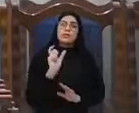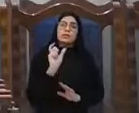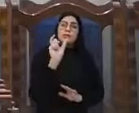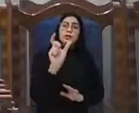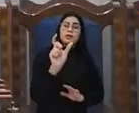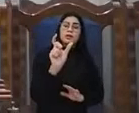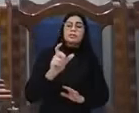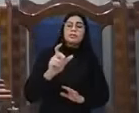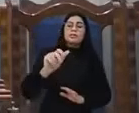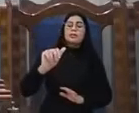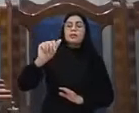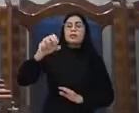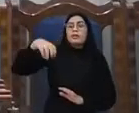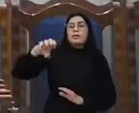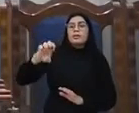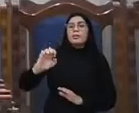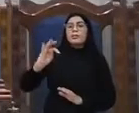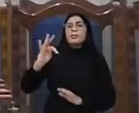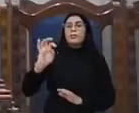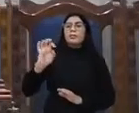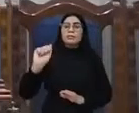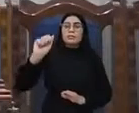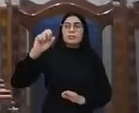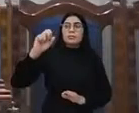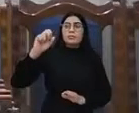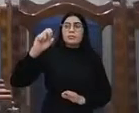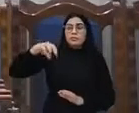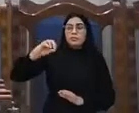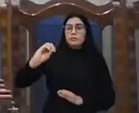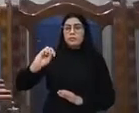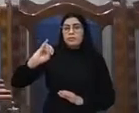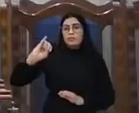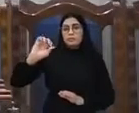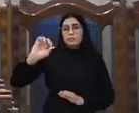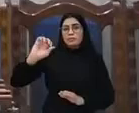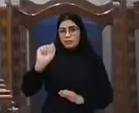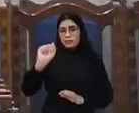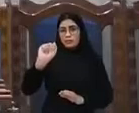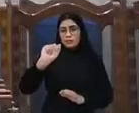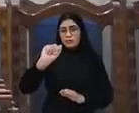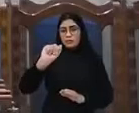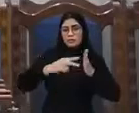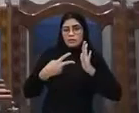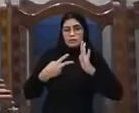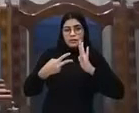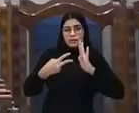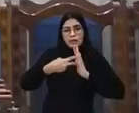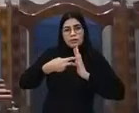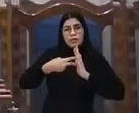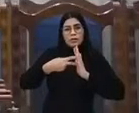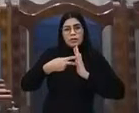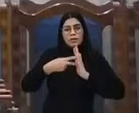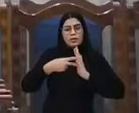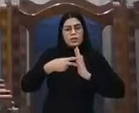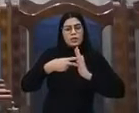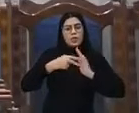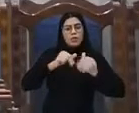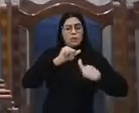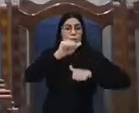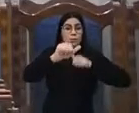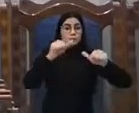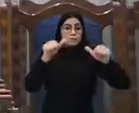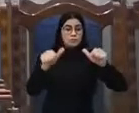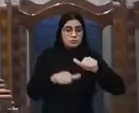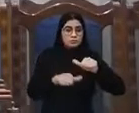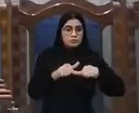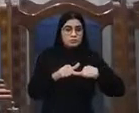grega, metanoia, que quer dizer mudança radical. Não é só você sentir tristeza, não